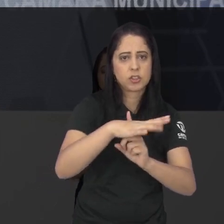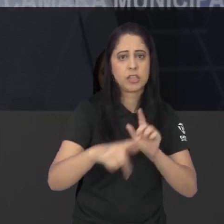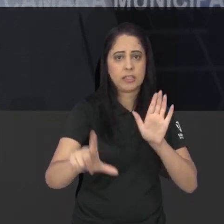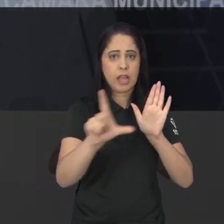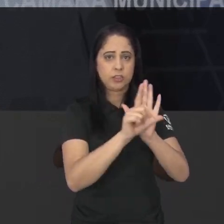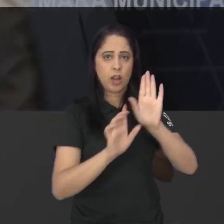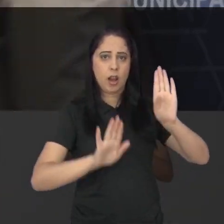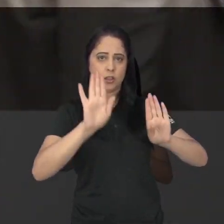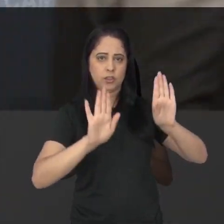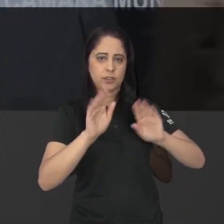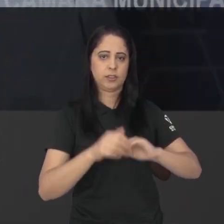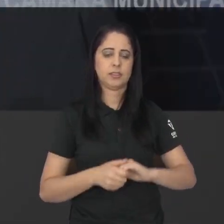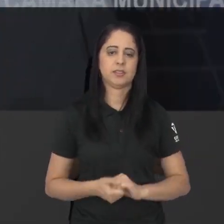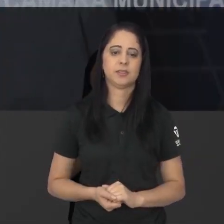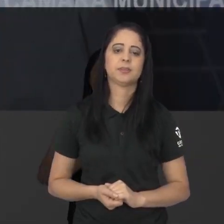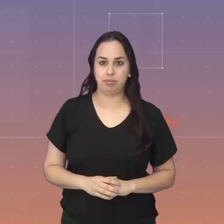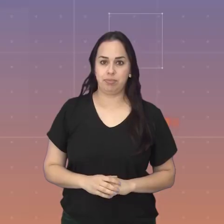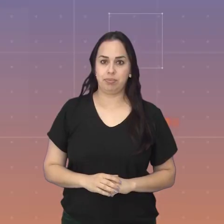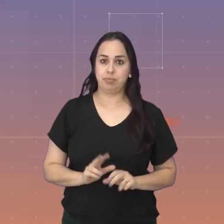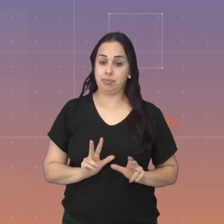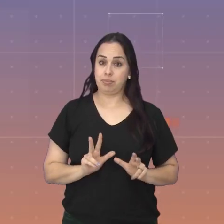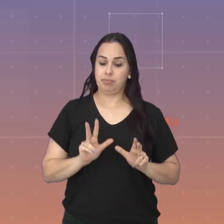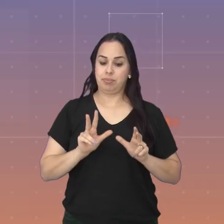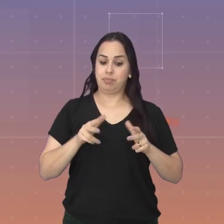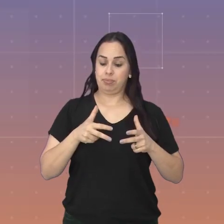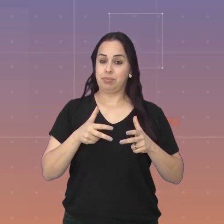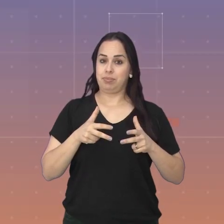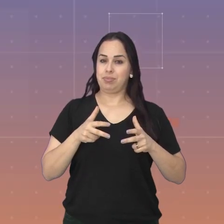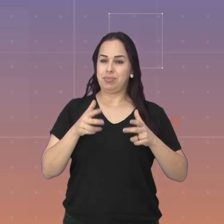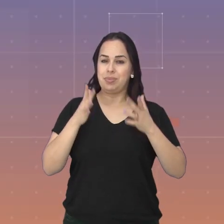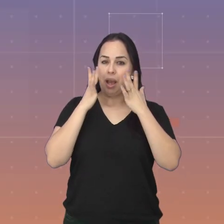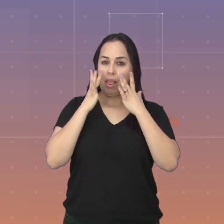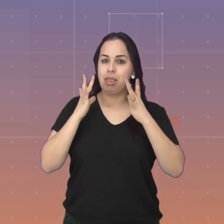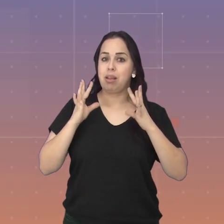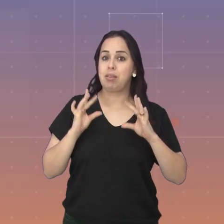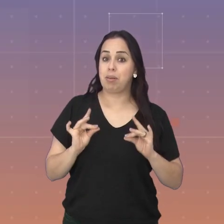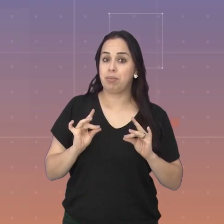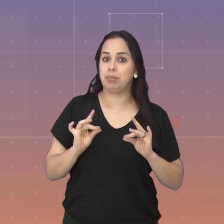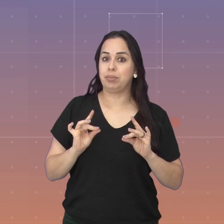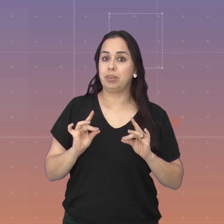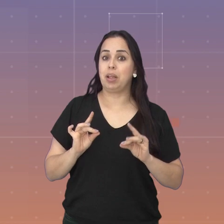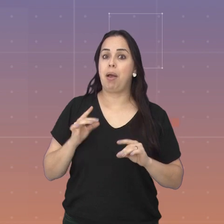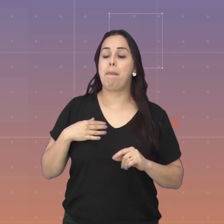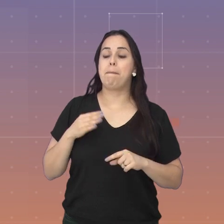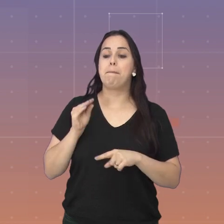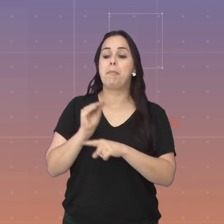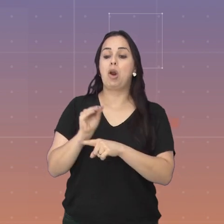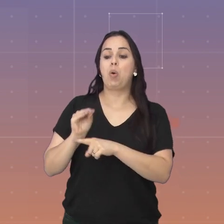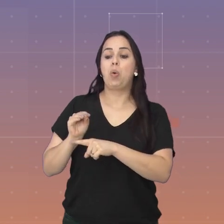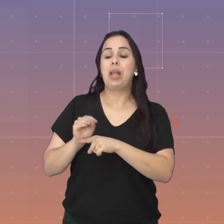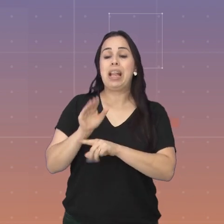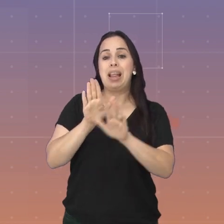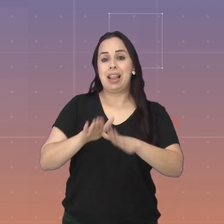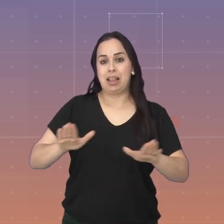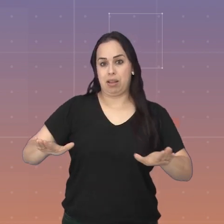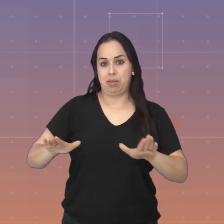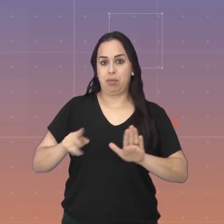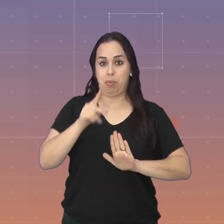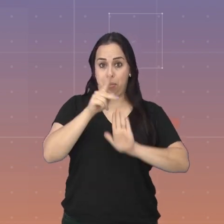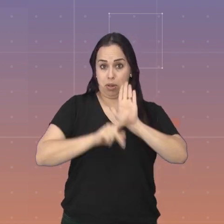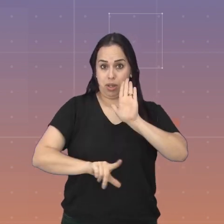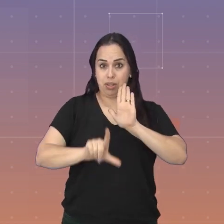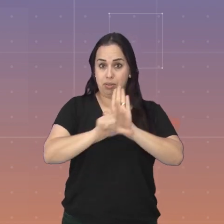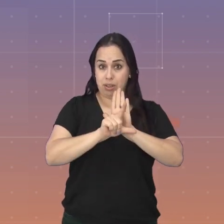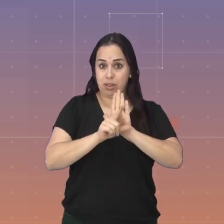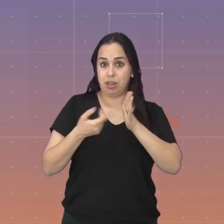fala da lei de licitações. A Câmara também esteve atenta com a pauta de proteção às crianças. Um